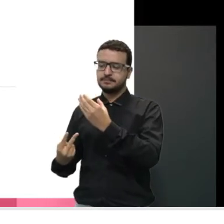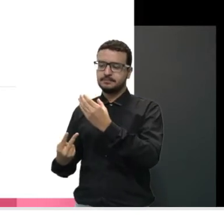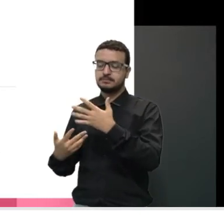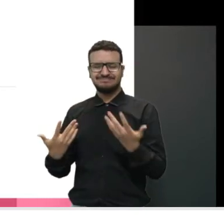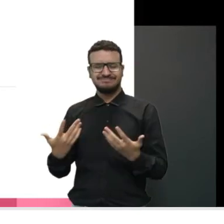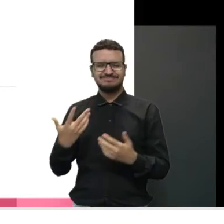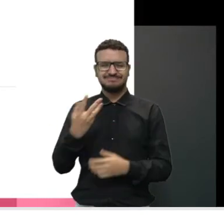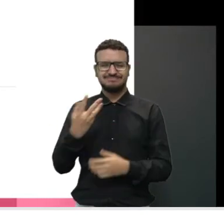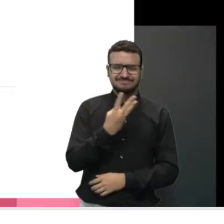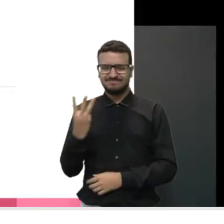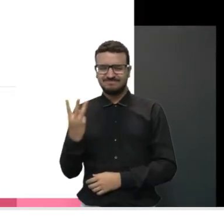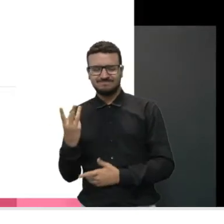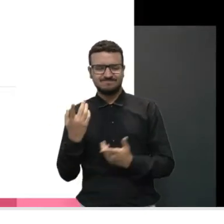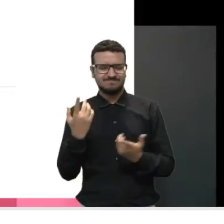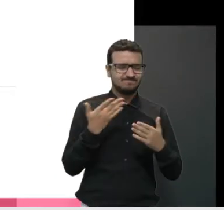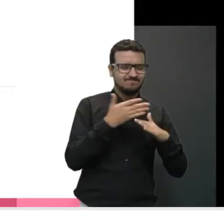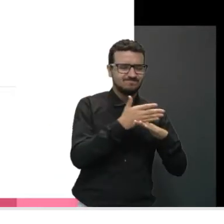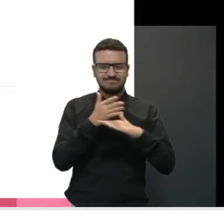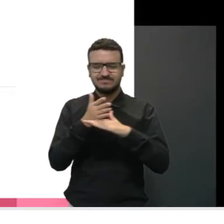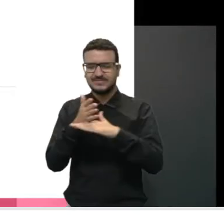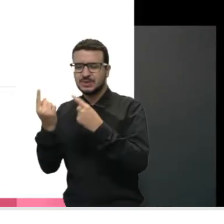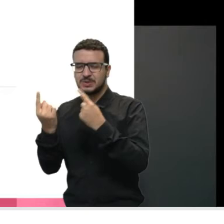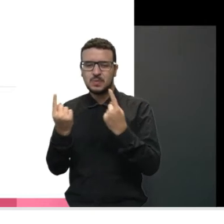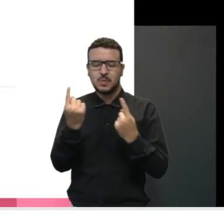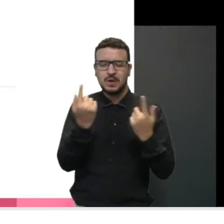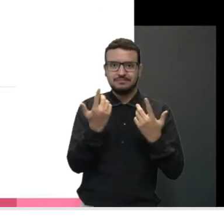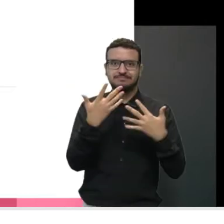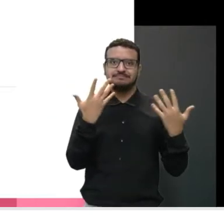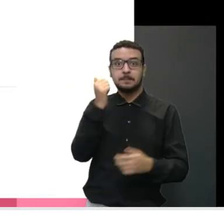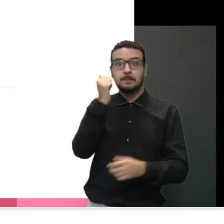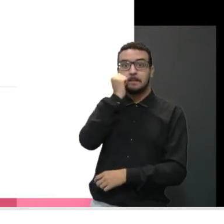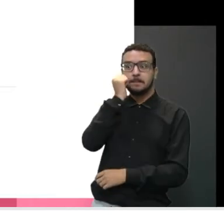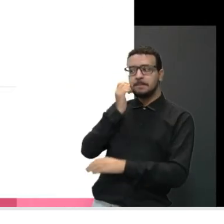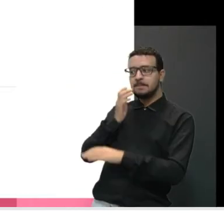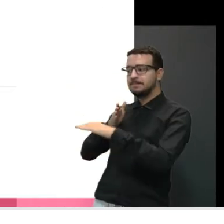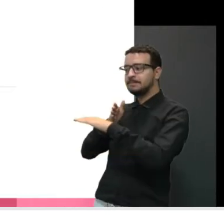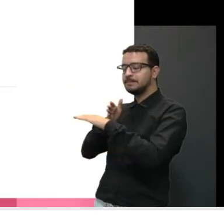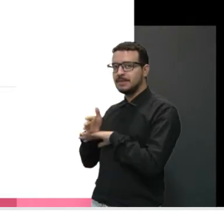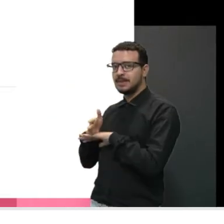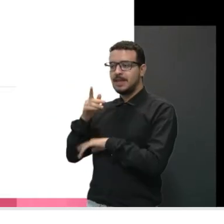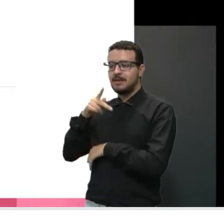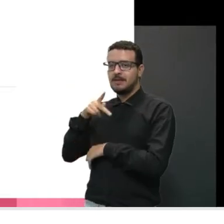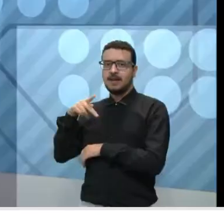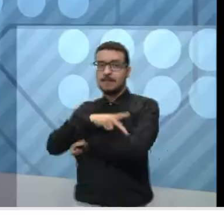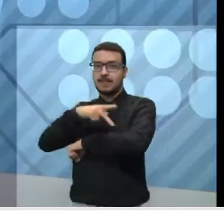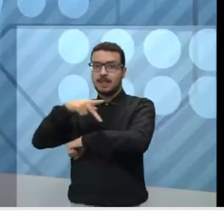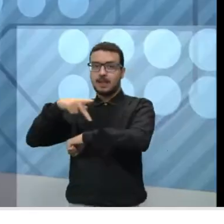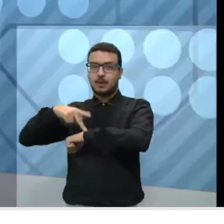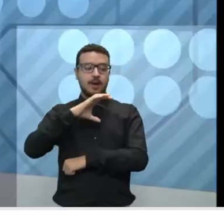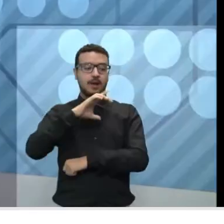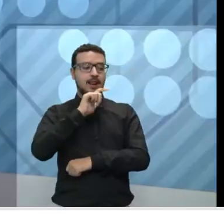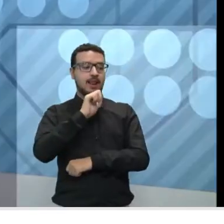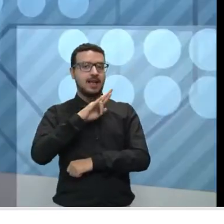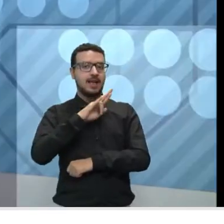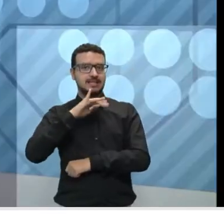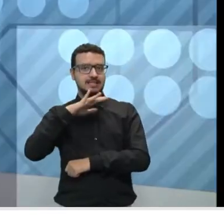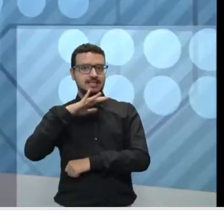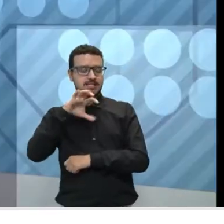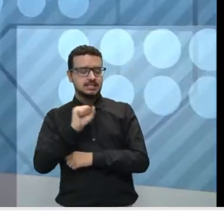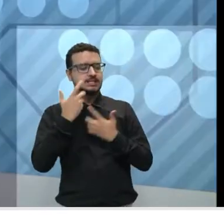Clarice, não é, as características, o que ela percebeu nessas 3 instituições, e agora a